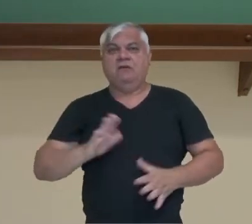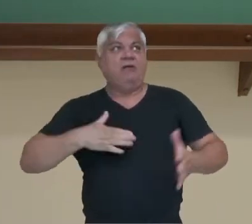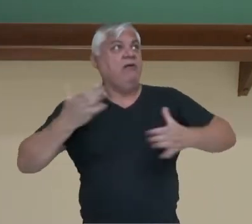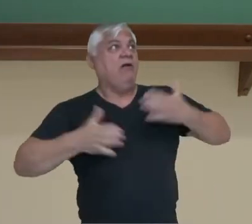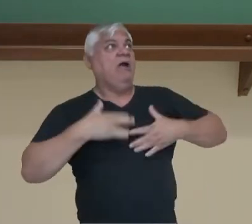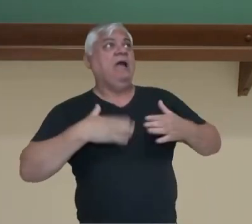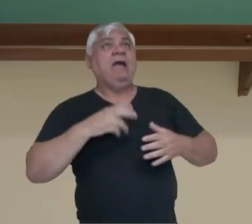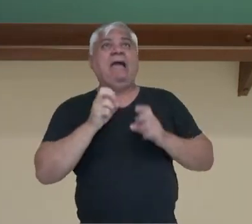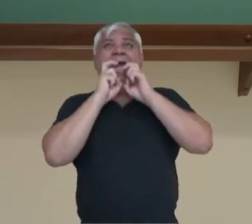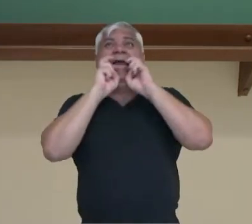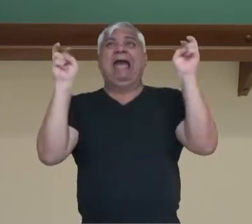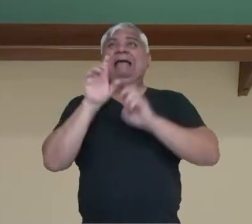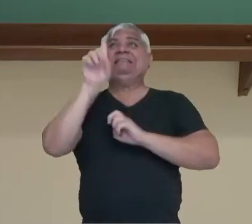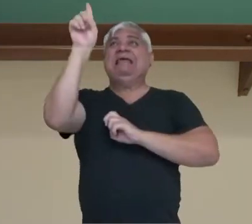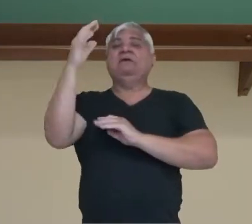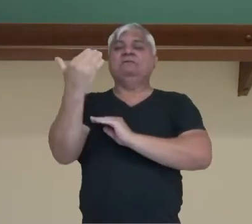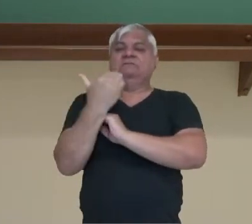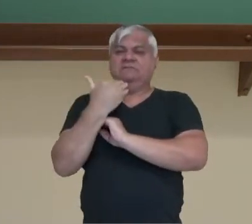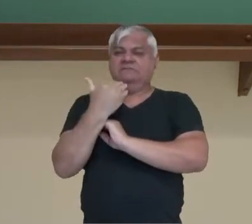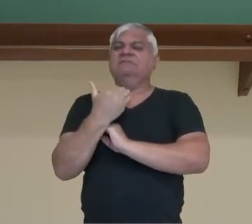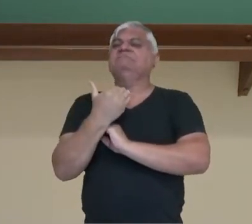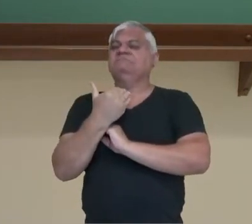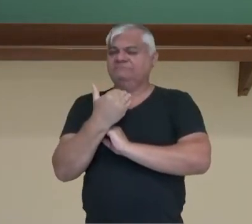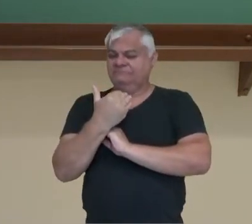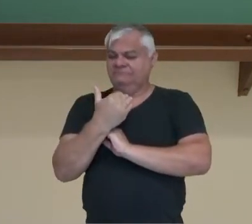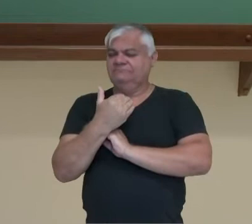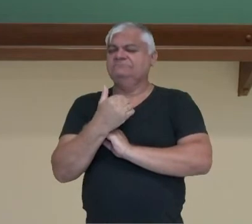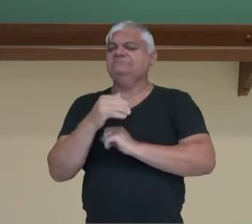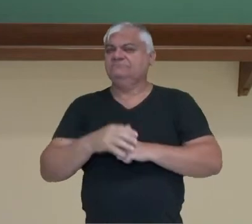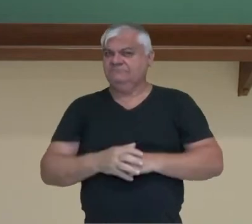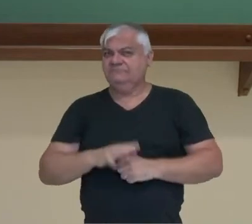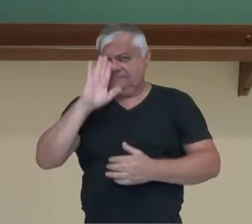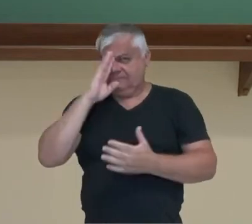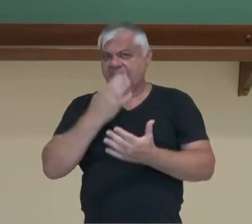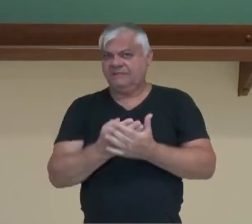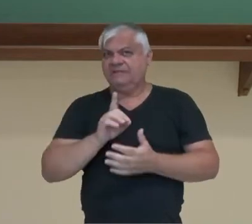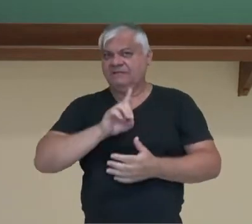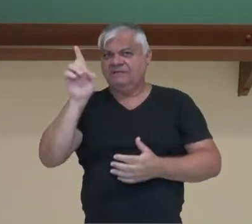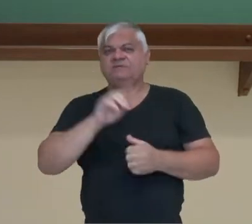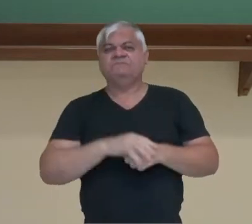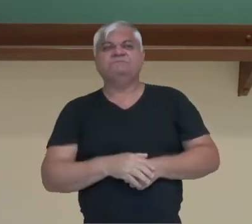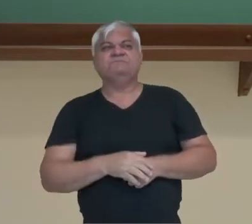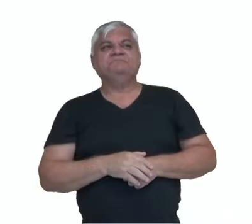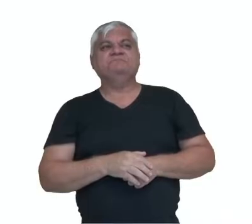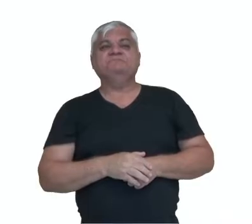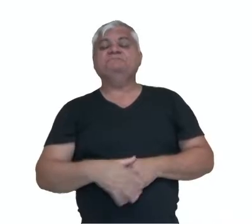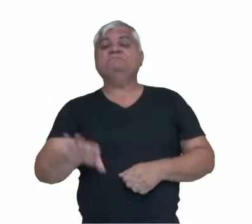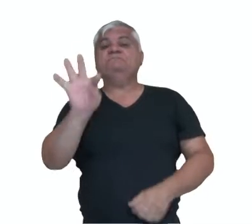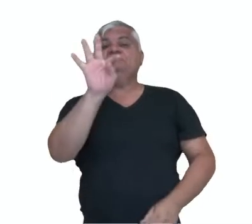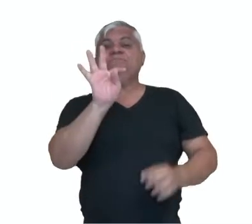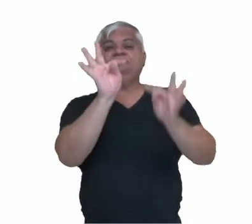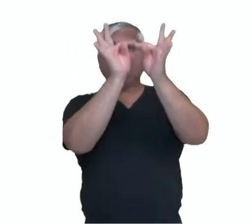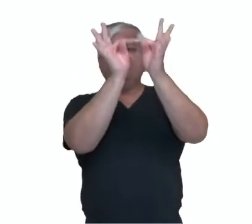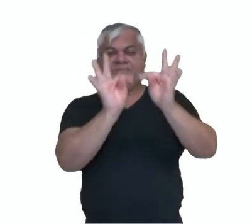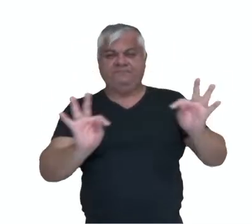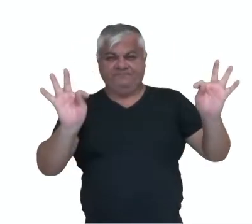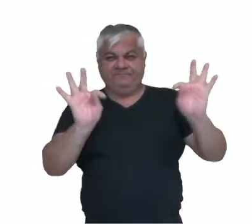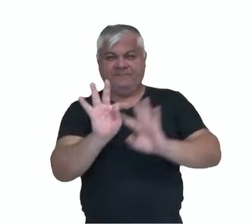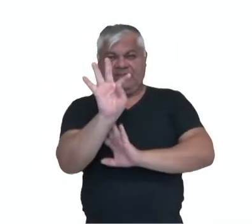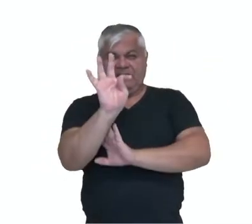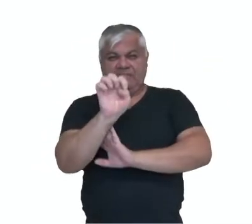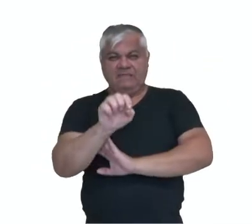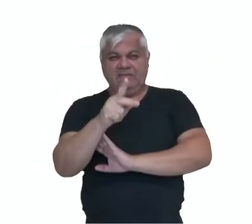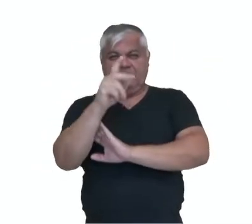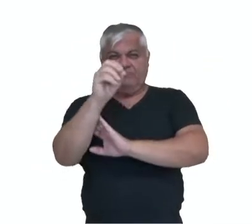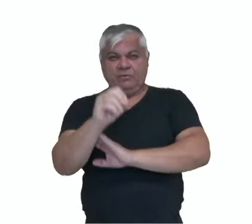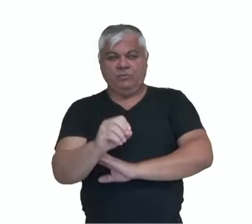avião. Aí você vai ver onde vai parar o teu ateísmo. Vamos lá, templo, emblema da polis, um símbolo do poder, do